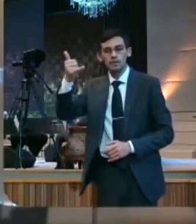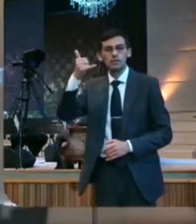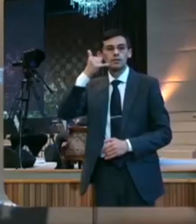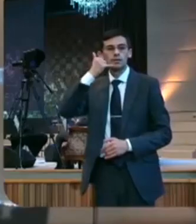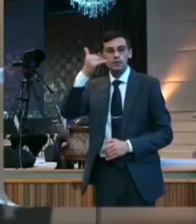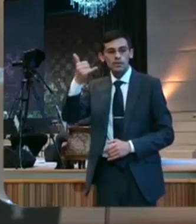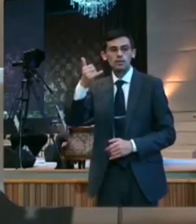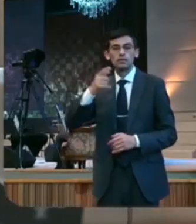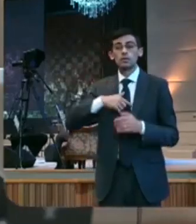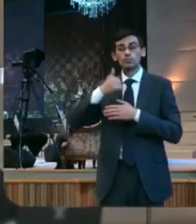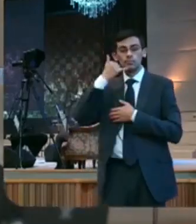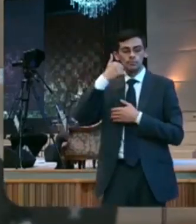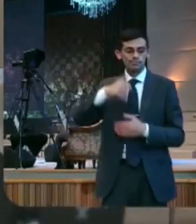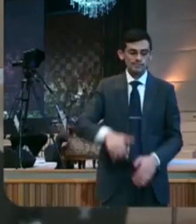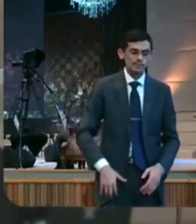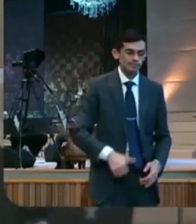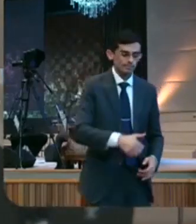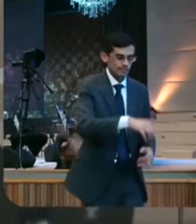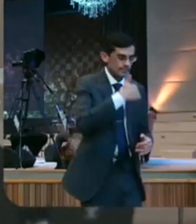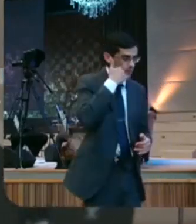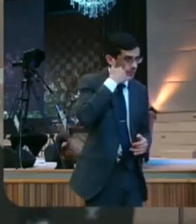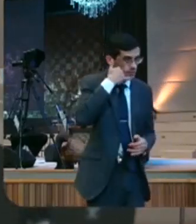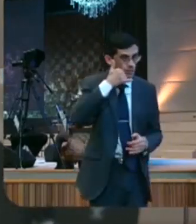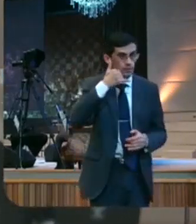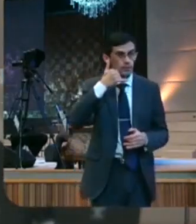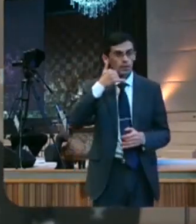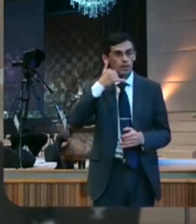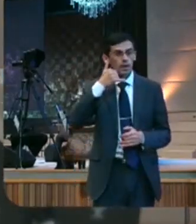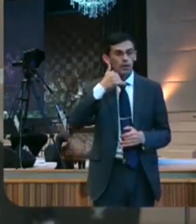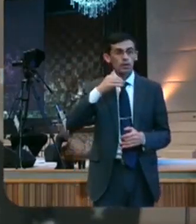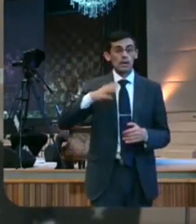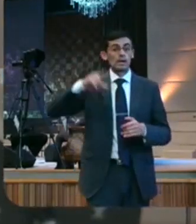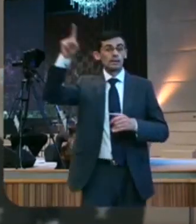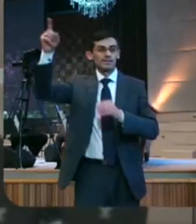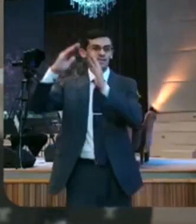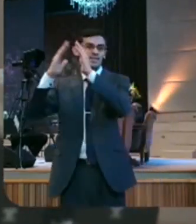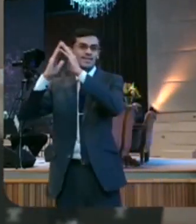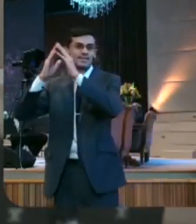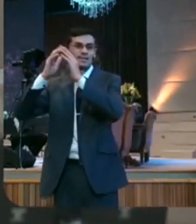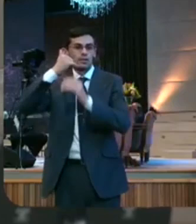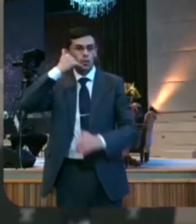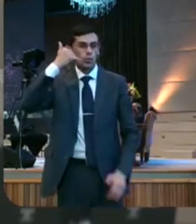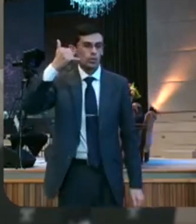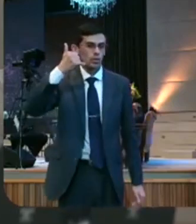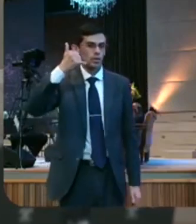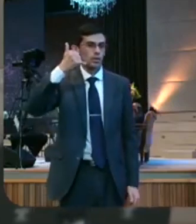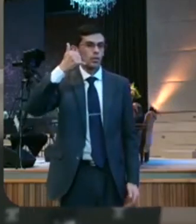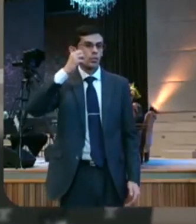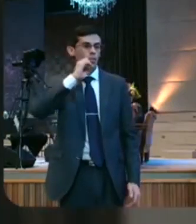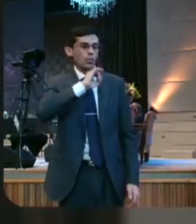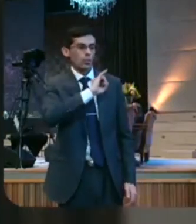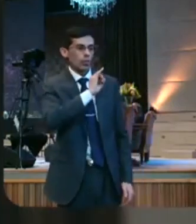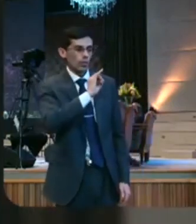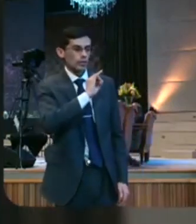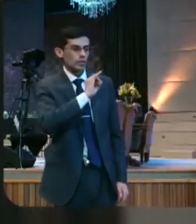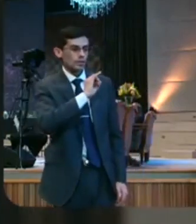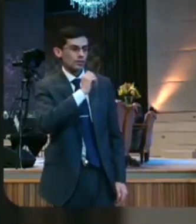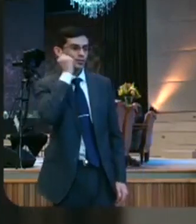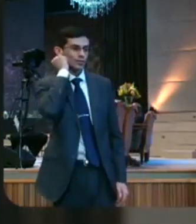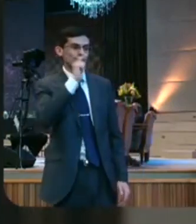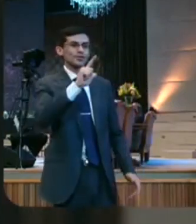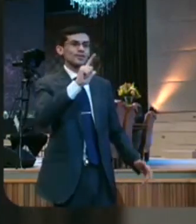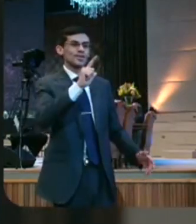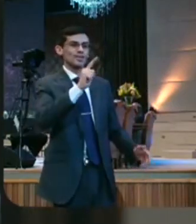Aí peguei o telefone e liguei. Tocou o telefone, meu tio atendeu. E ele vira do outro lado e diz assim: você deu sorte,